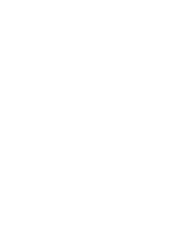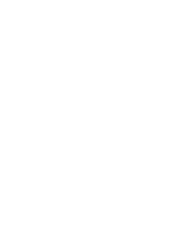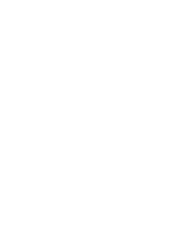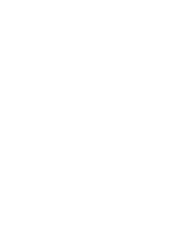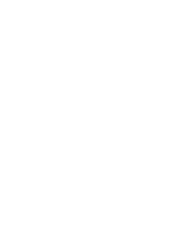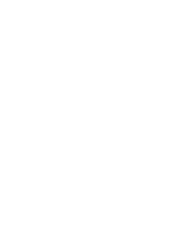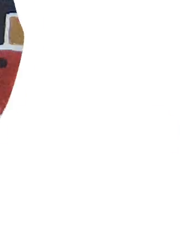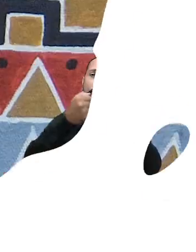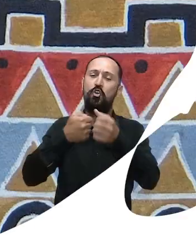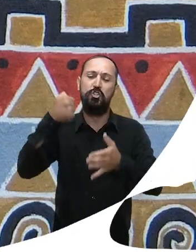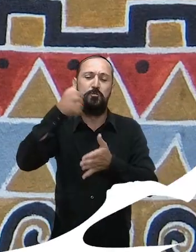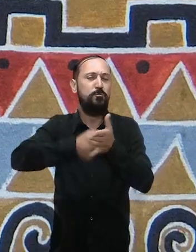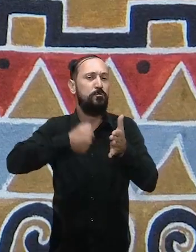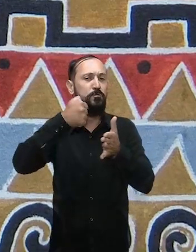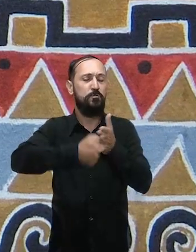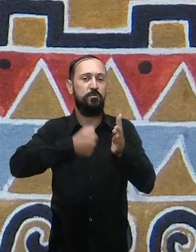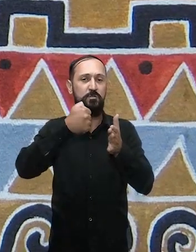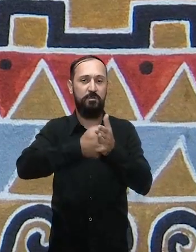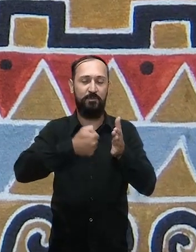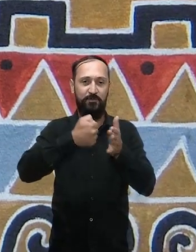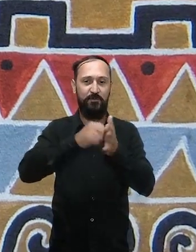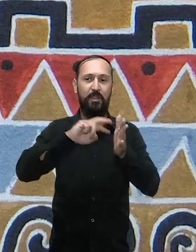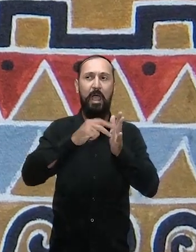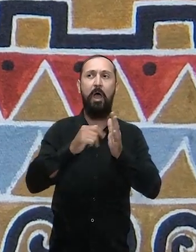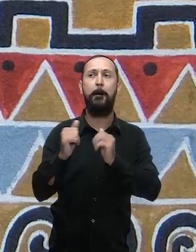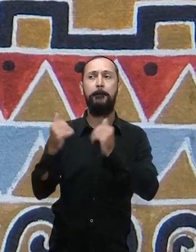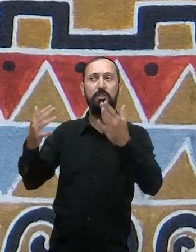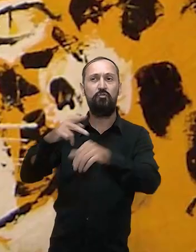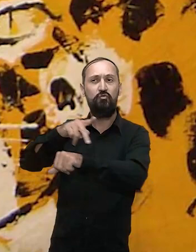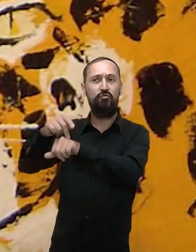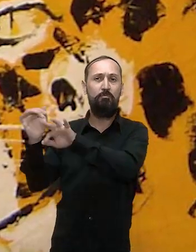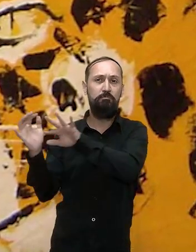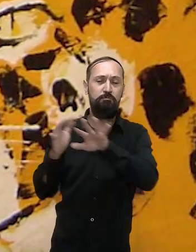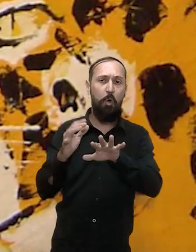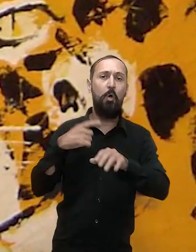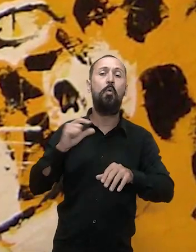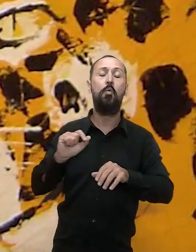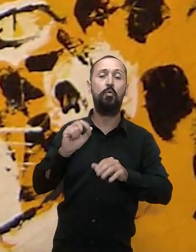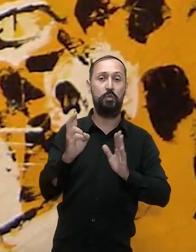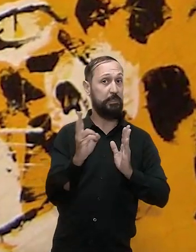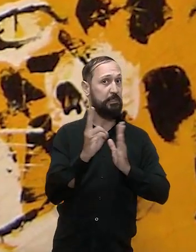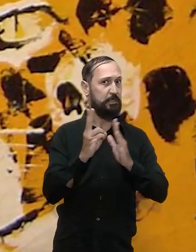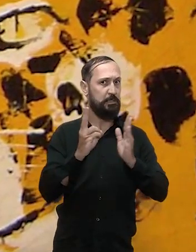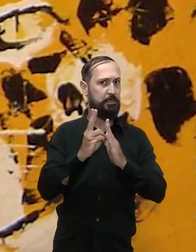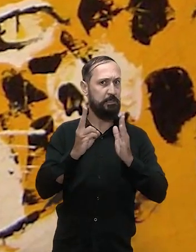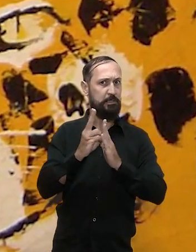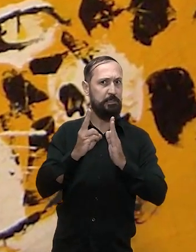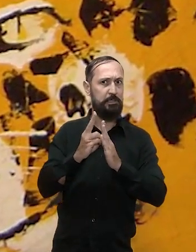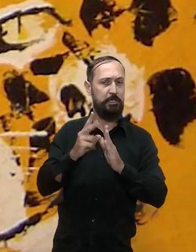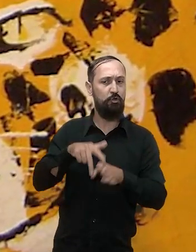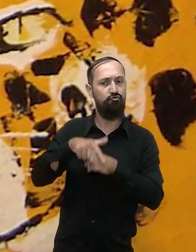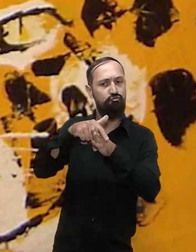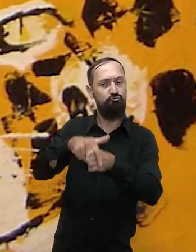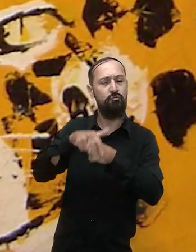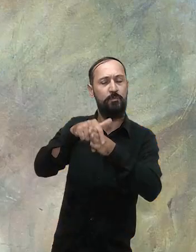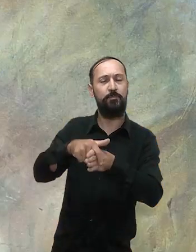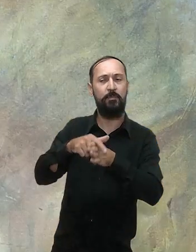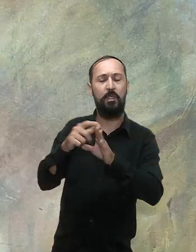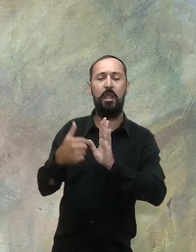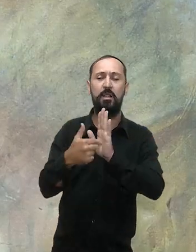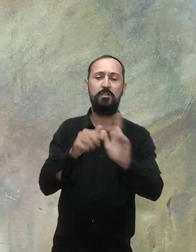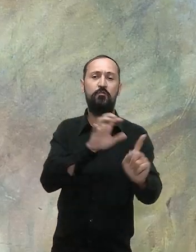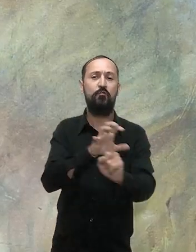ferramenta. Sinônimo de força e resistência à invasão estrangeira, os índios guaicurus inspiraram jovens